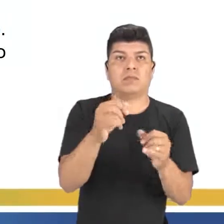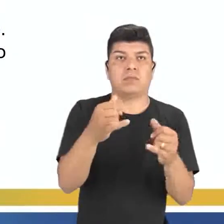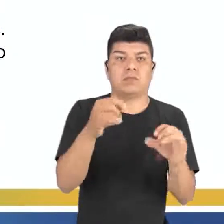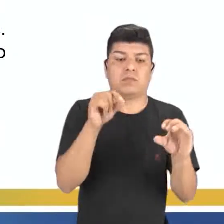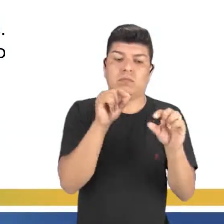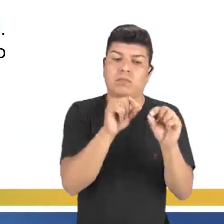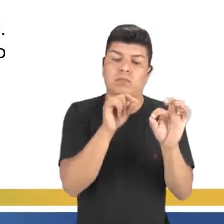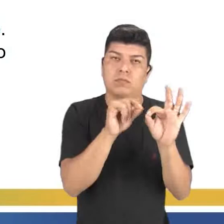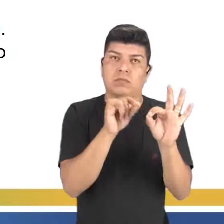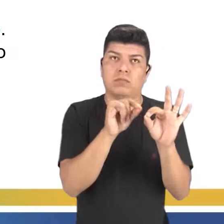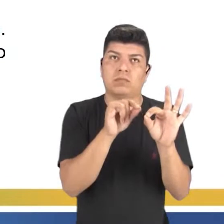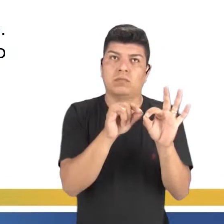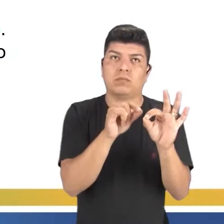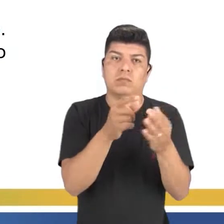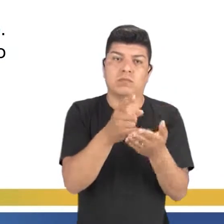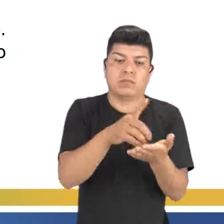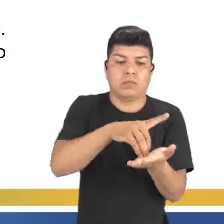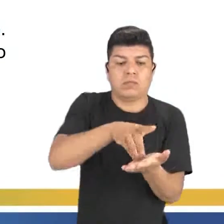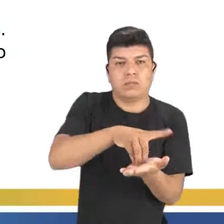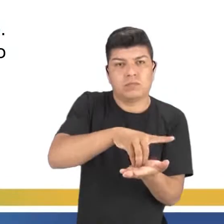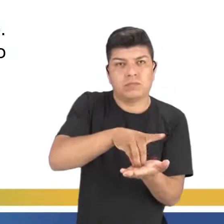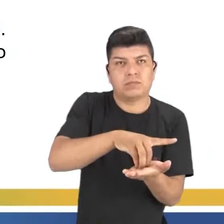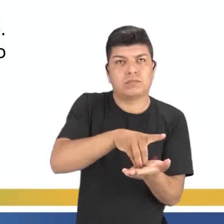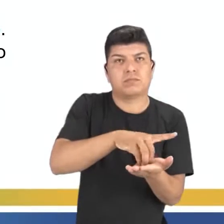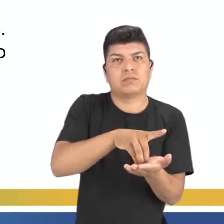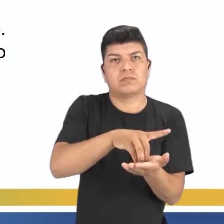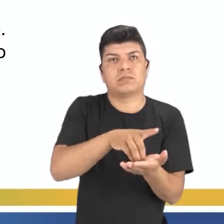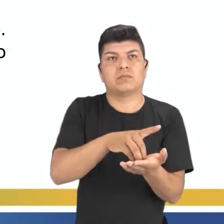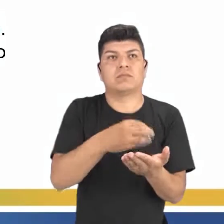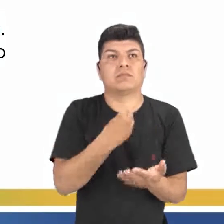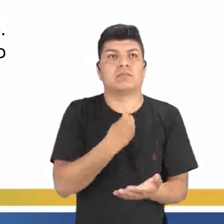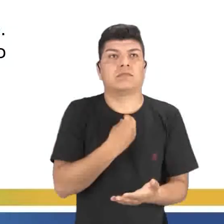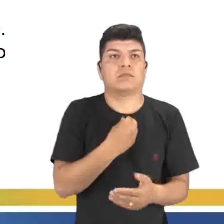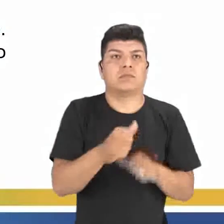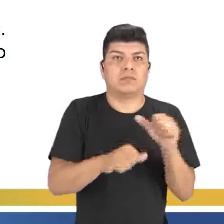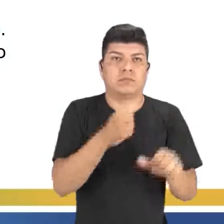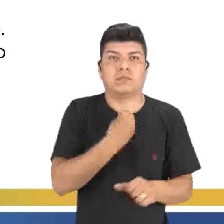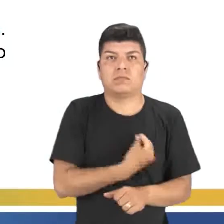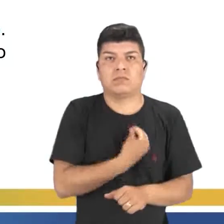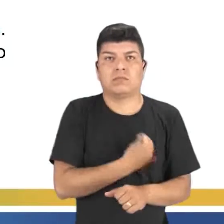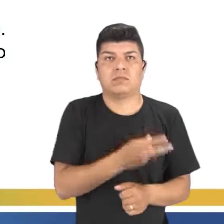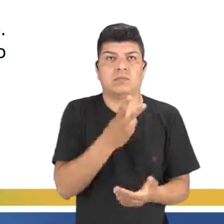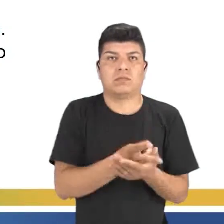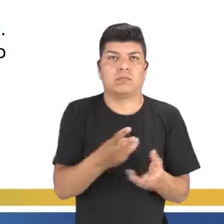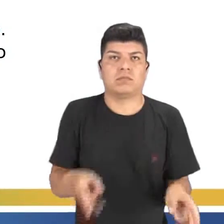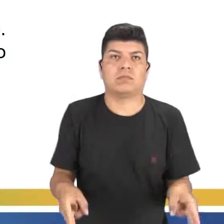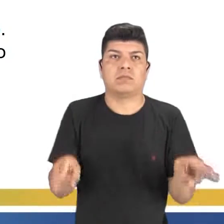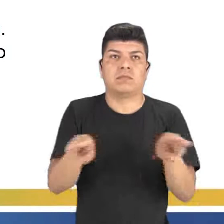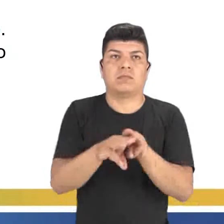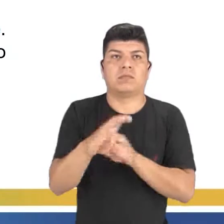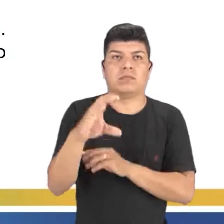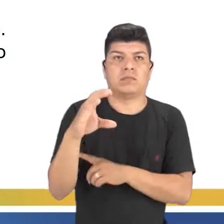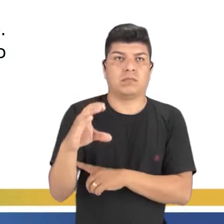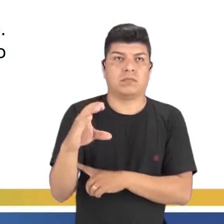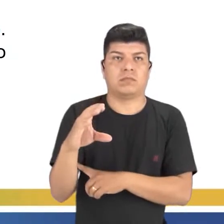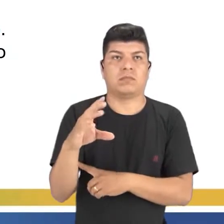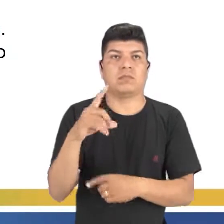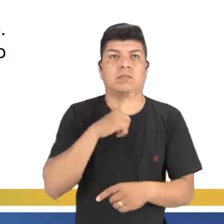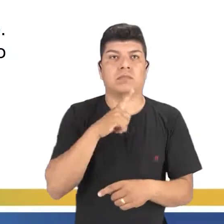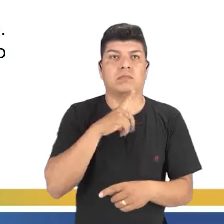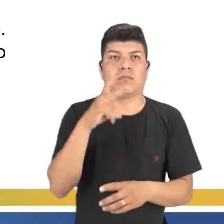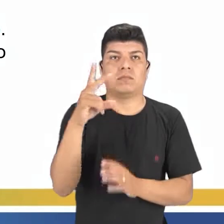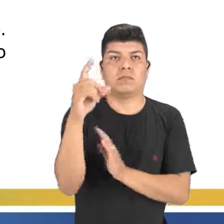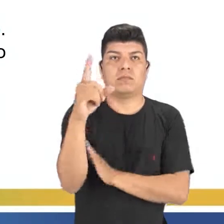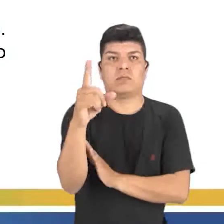colocada em suas proximidades? É alterado pela presença de um campo elétrico constante? Letra C: tem